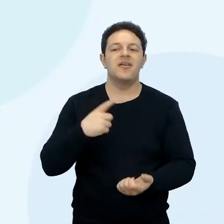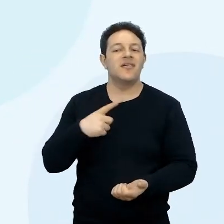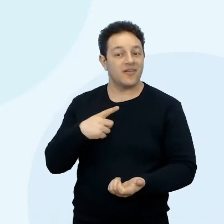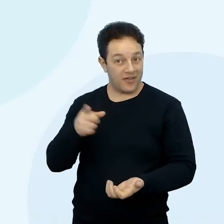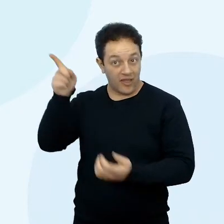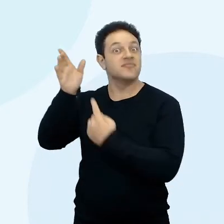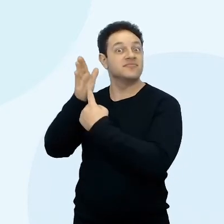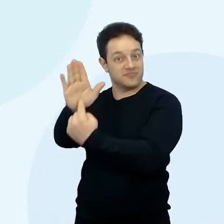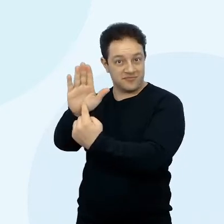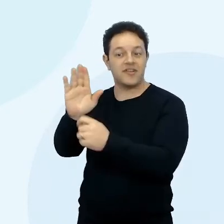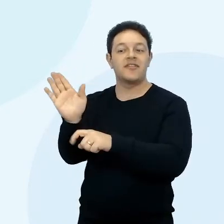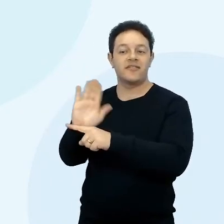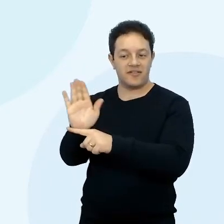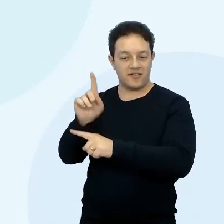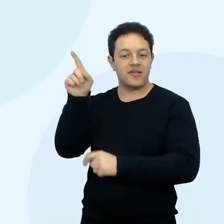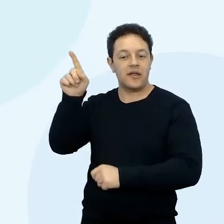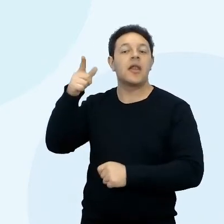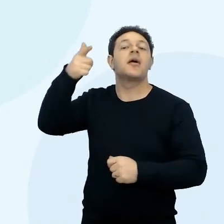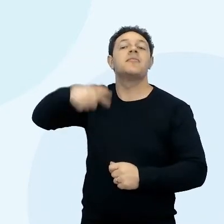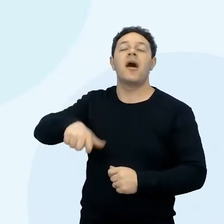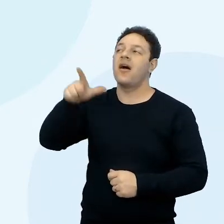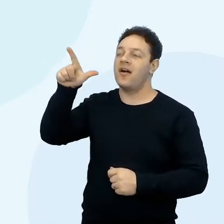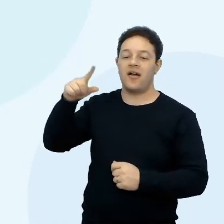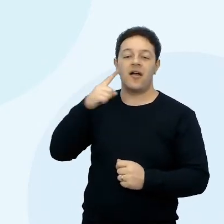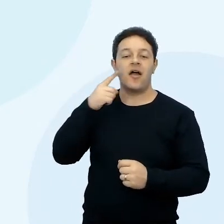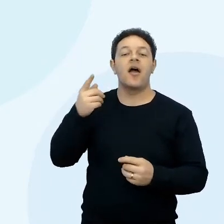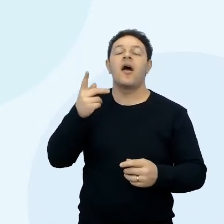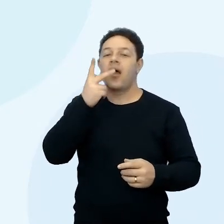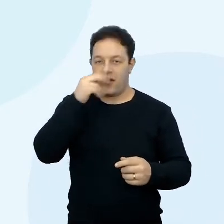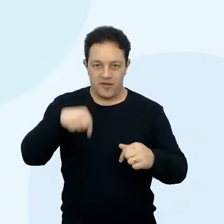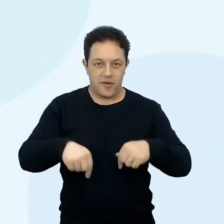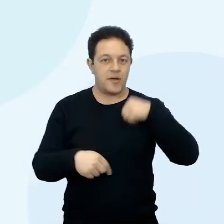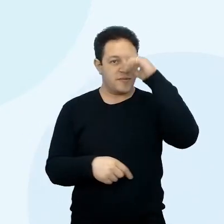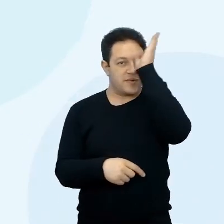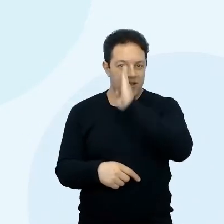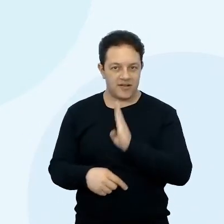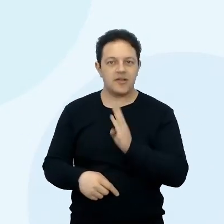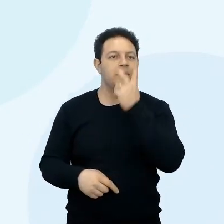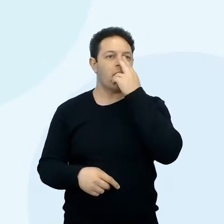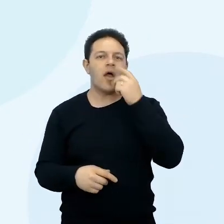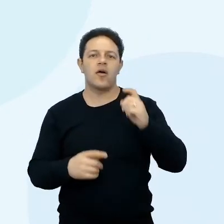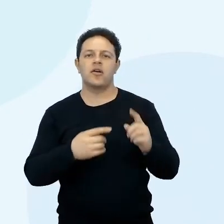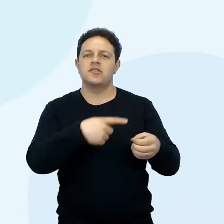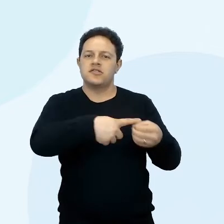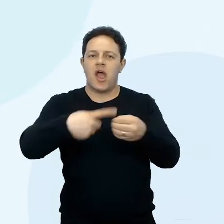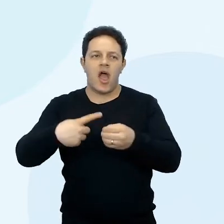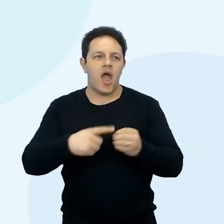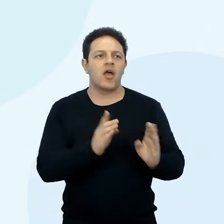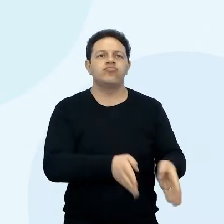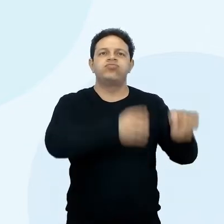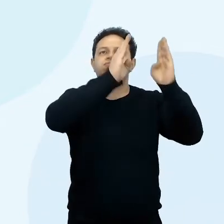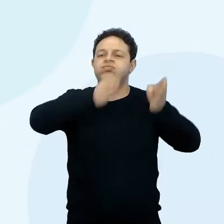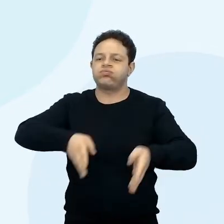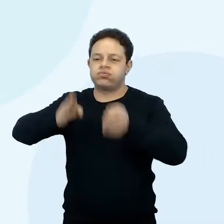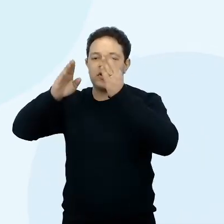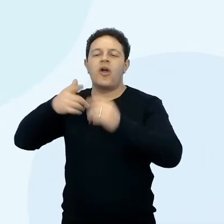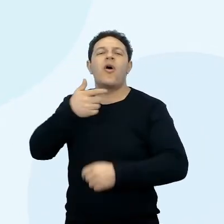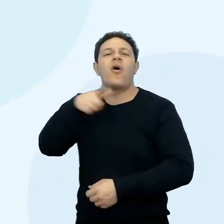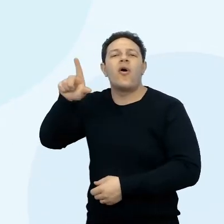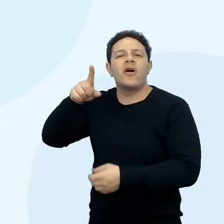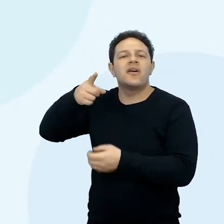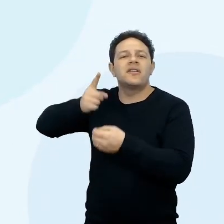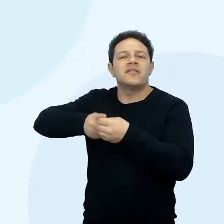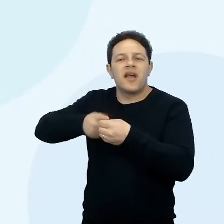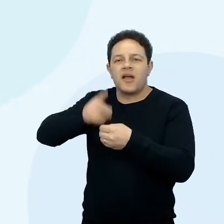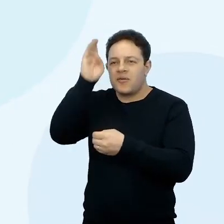filmes do Walter Salles a relação entre o Brasil moderno, esse Brasil urbano, e o Brasil profundo,